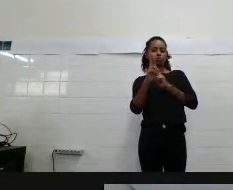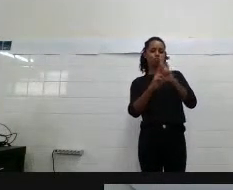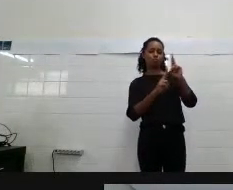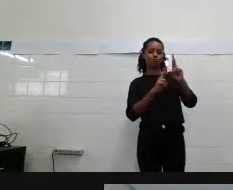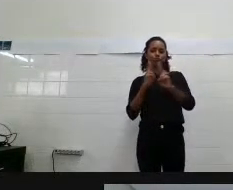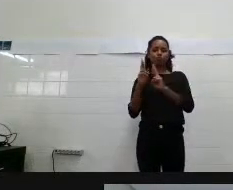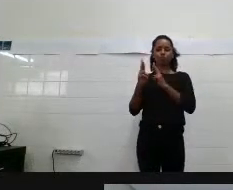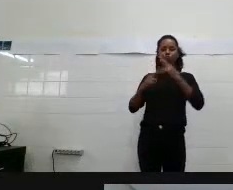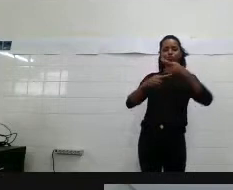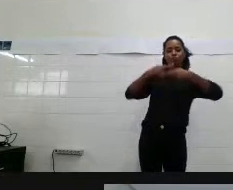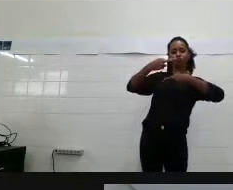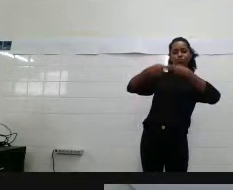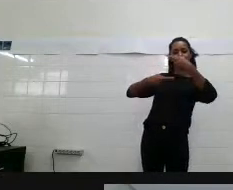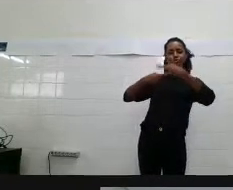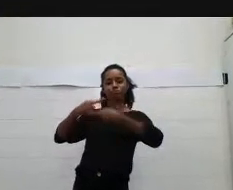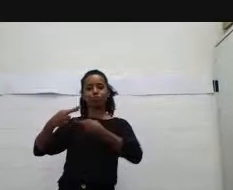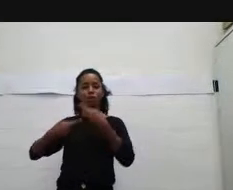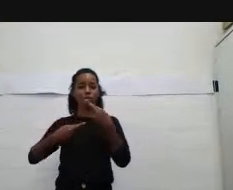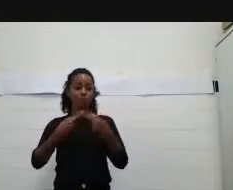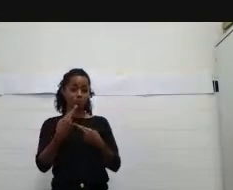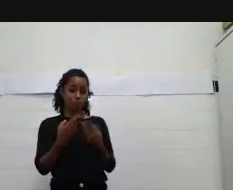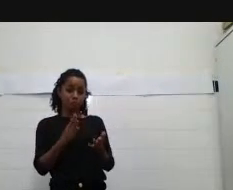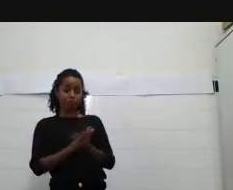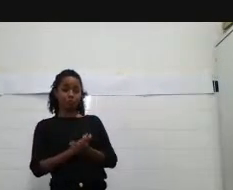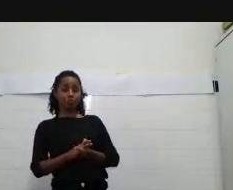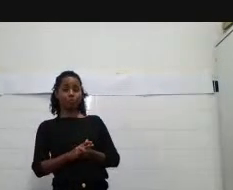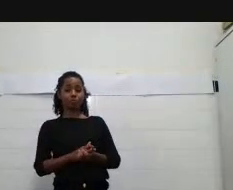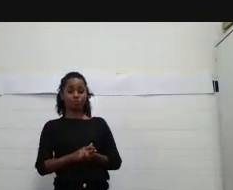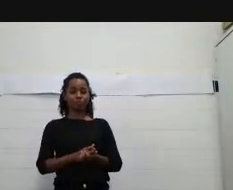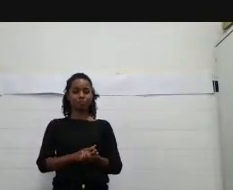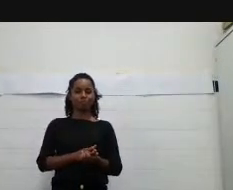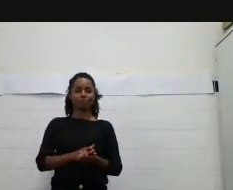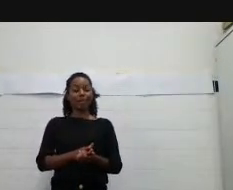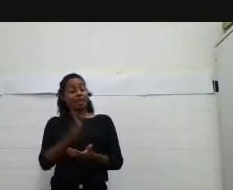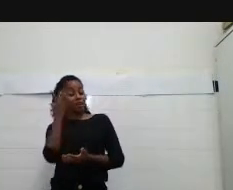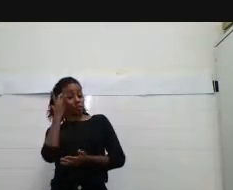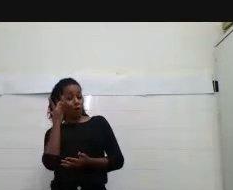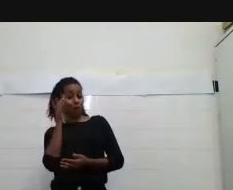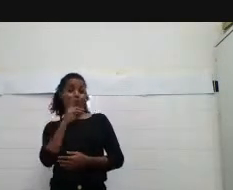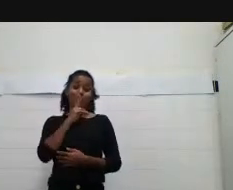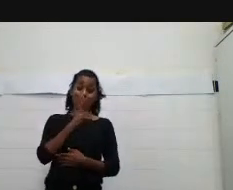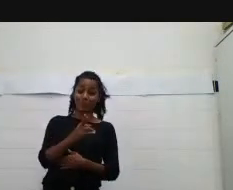no tecido social. Espero ter respondido.